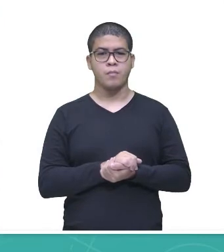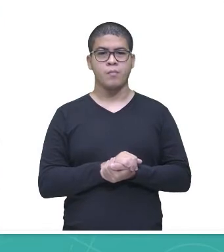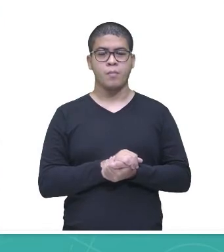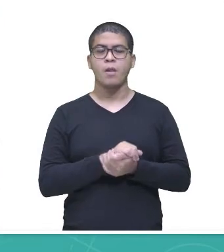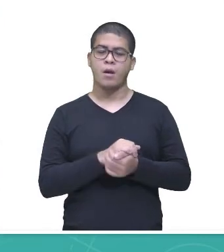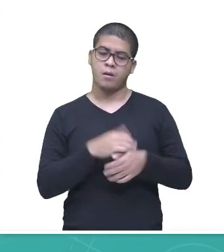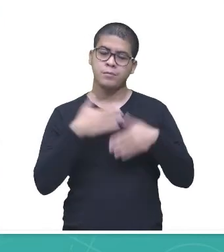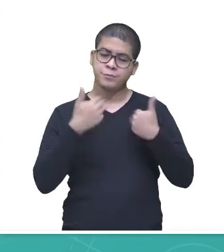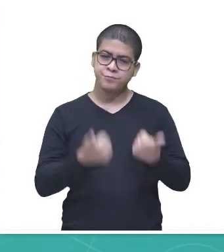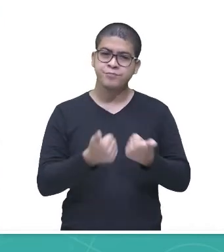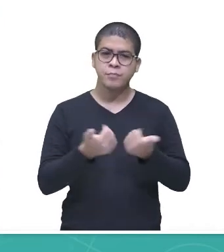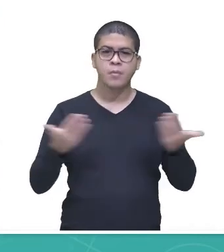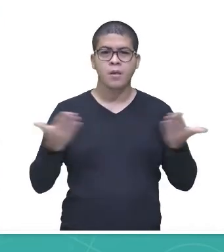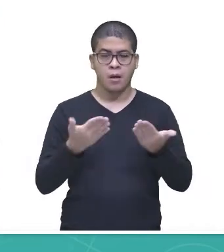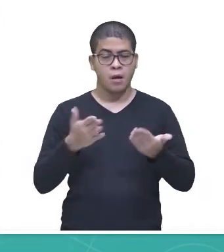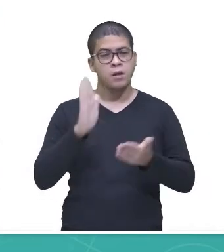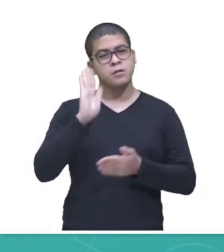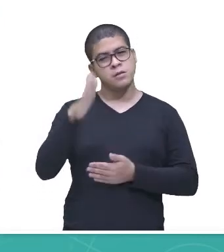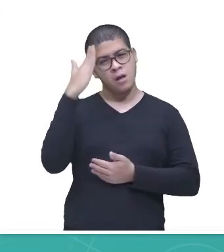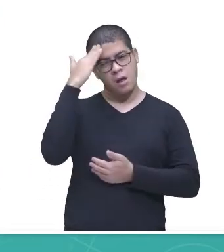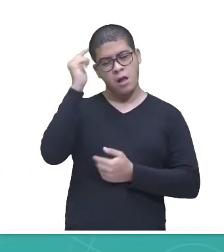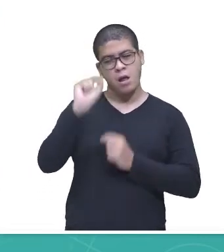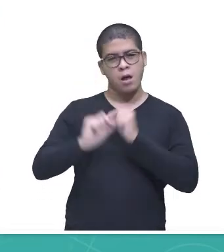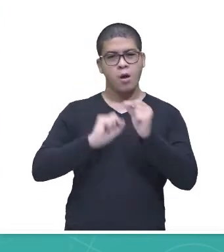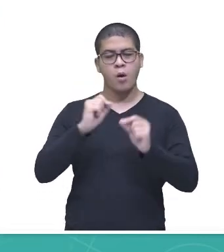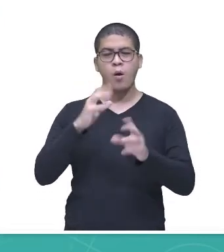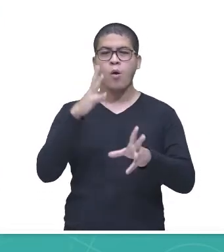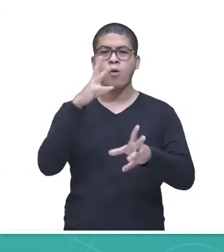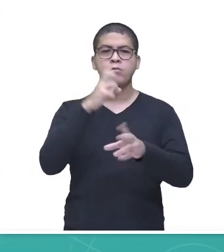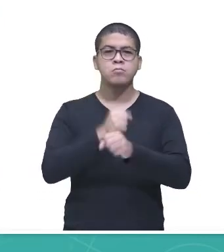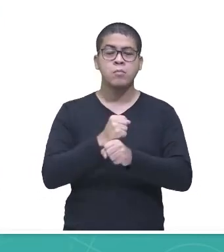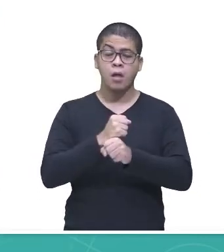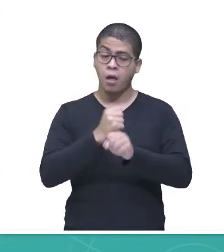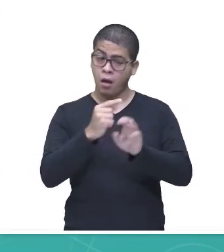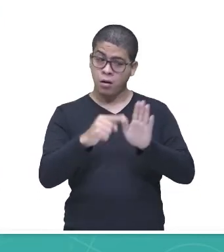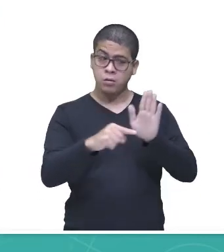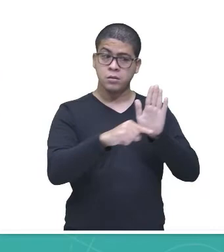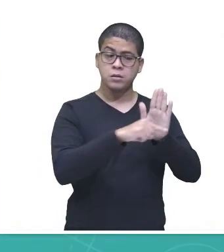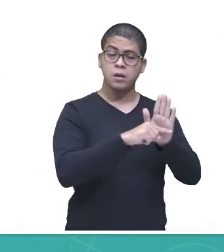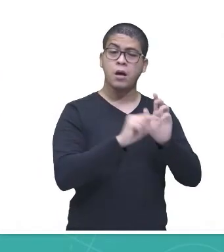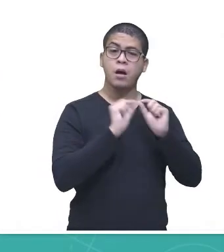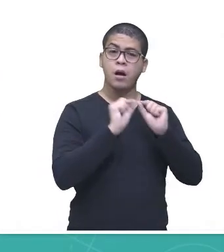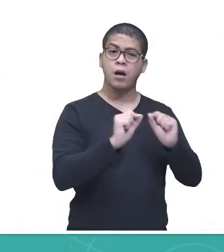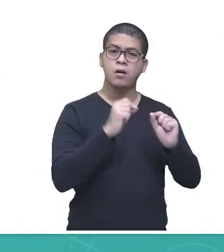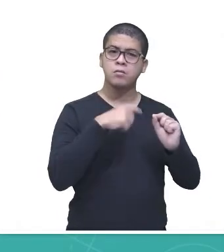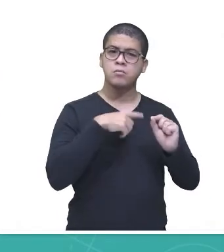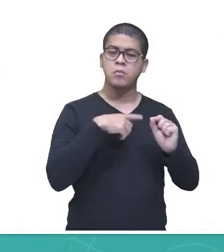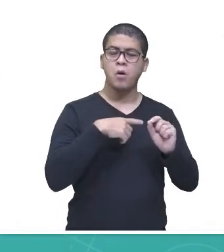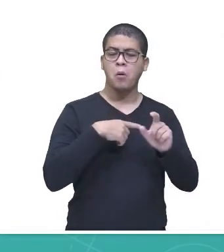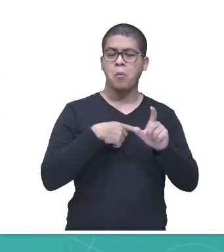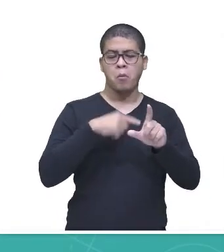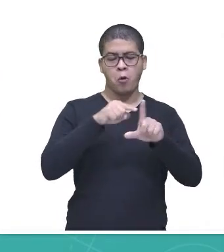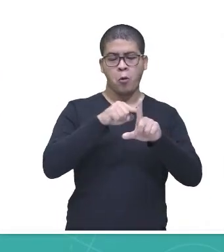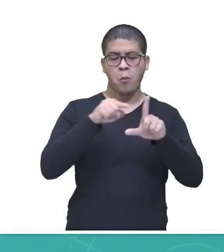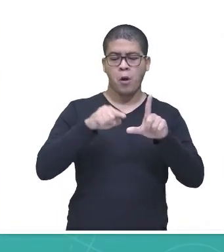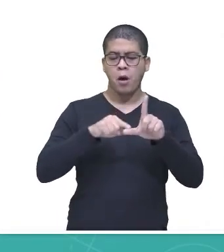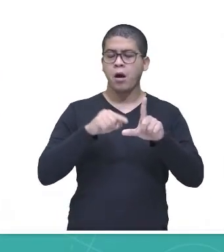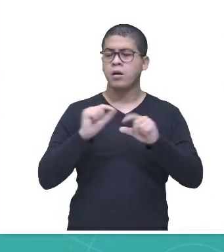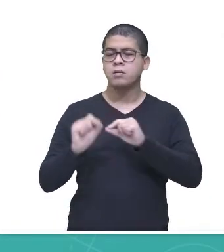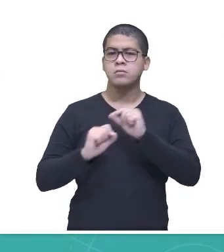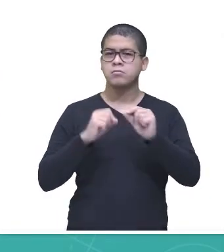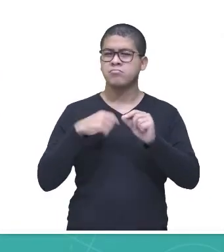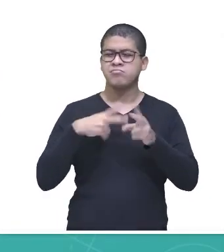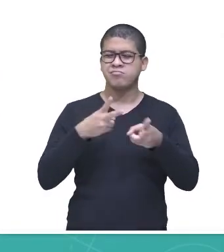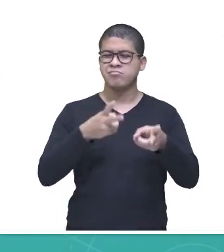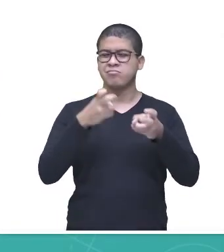Muito bem, então agora vocês já sabem como somar e subtrair medidas de ângulos. Então, vocês podem estranhar um